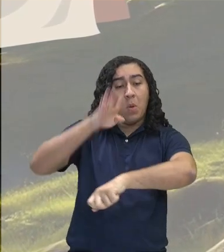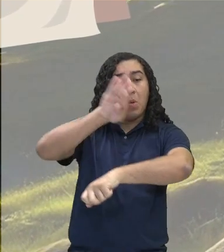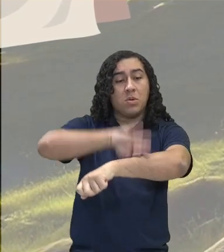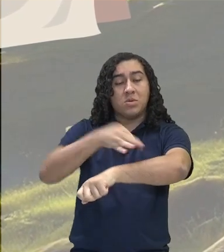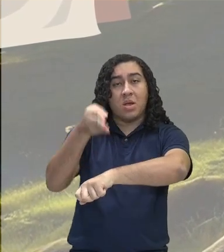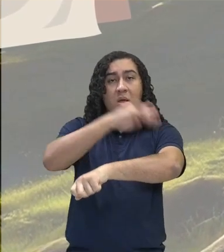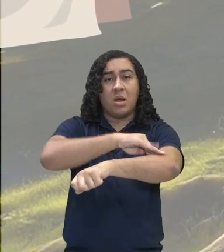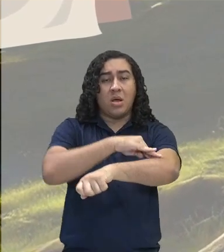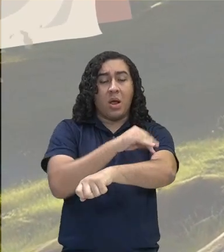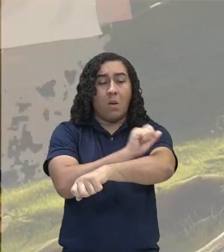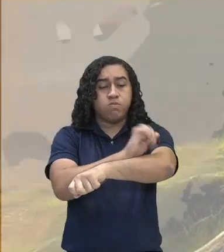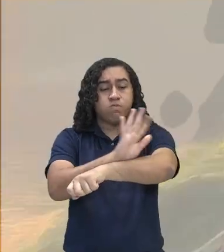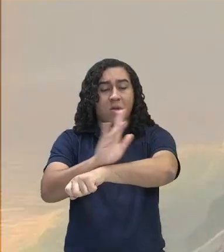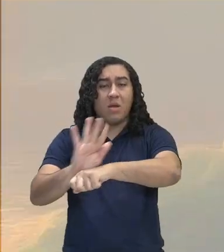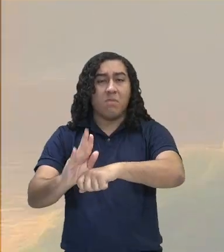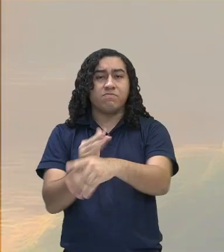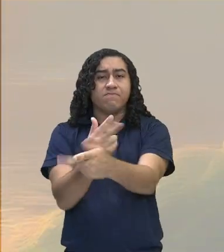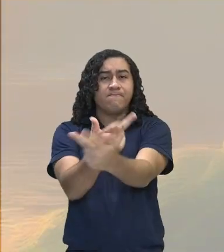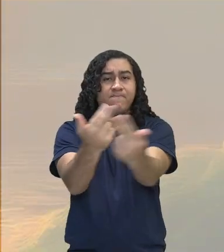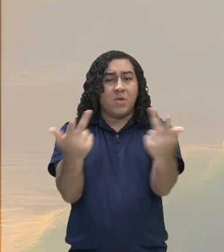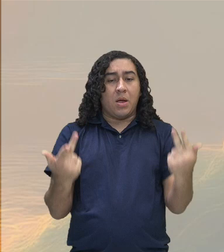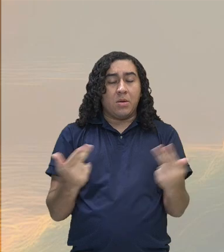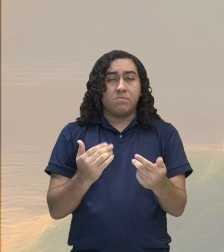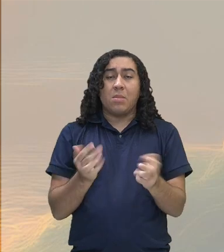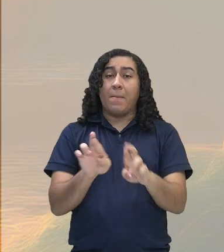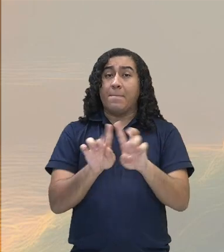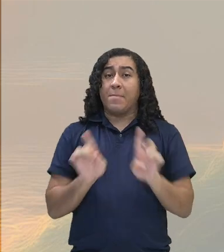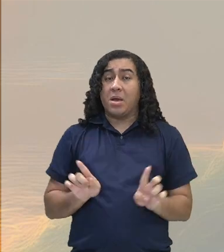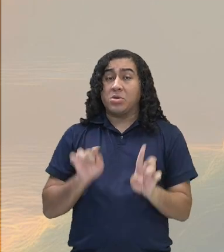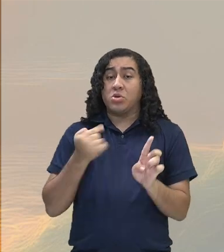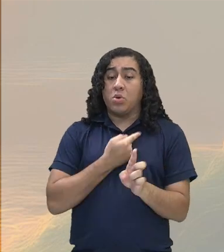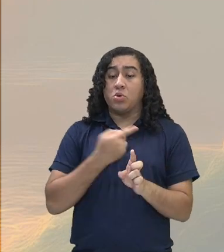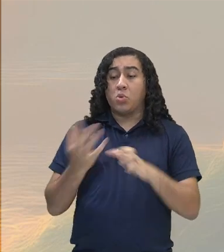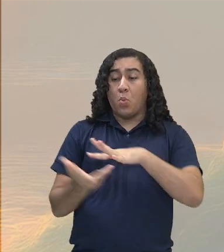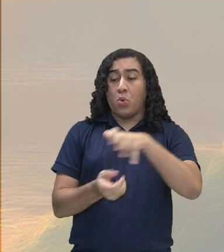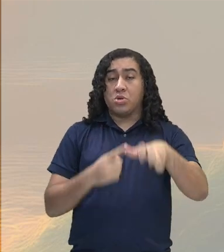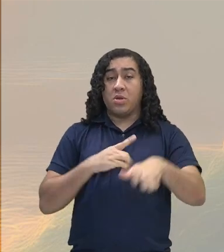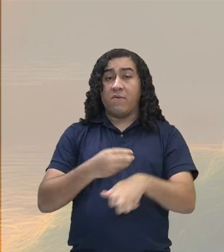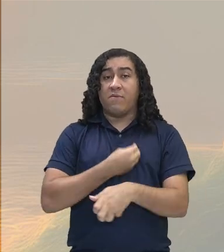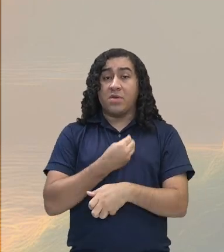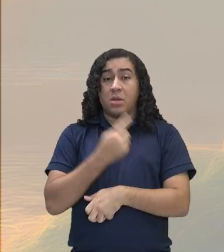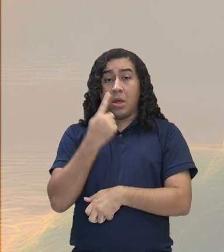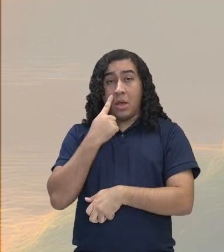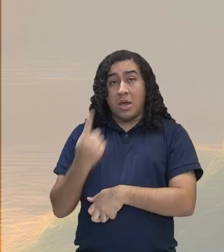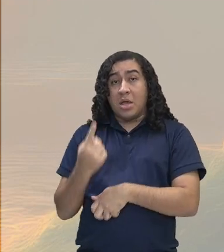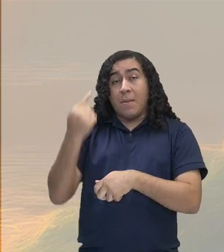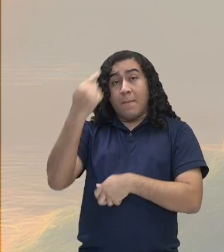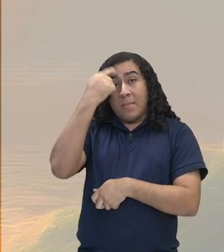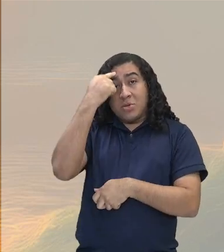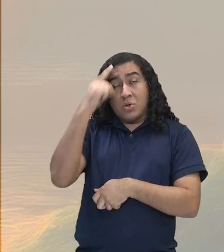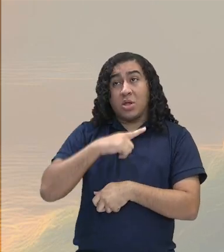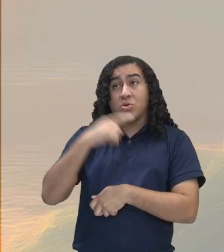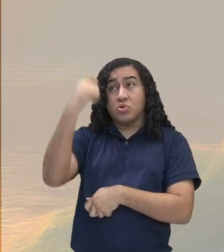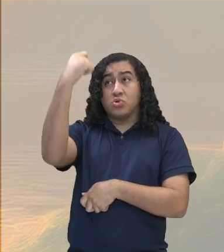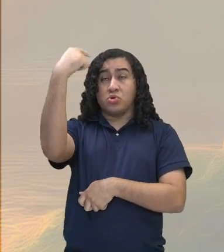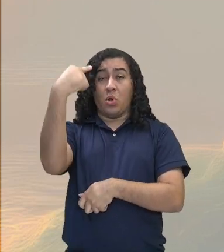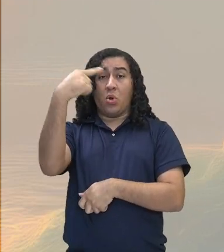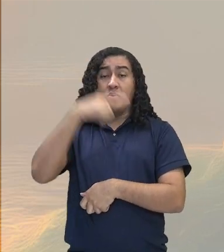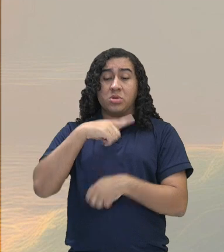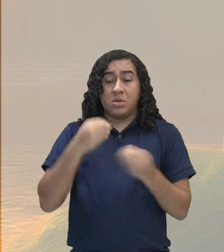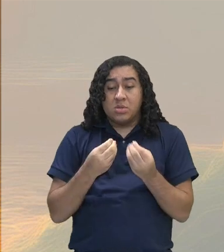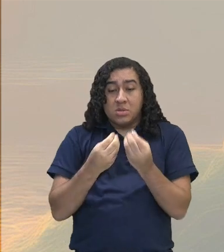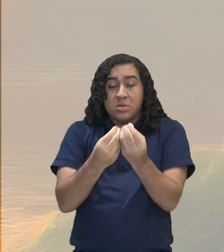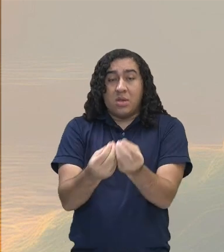e vales. Para que esse nosso mundo tivesse vida, Olorum criou o sol, deu a Aiê de presente